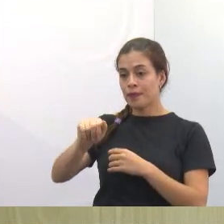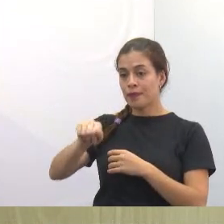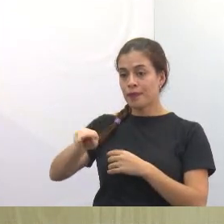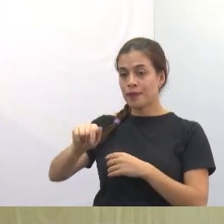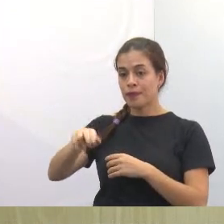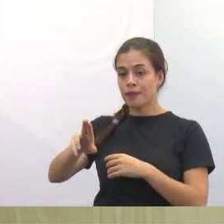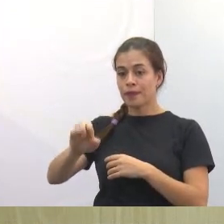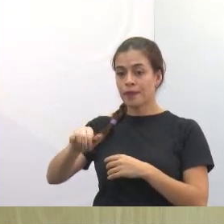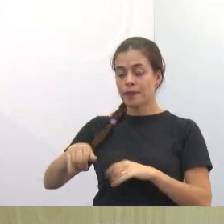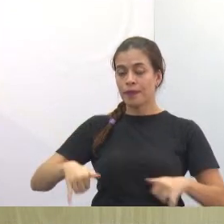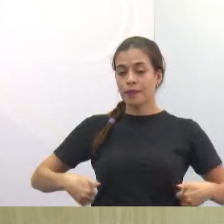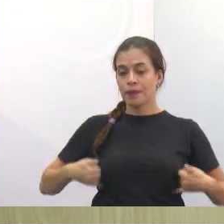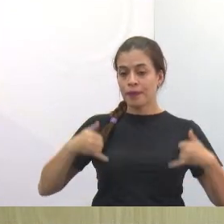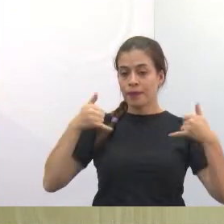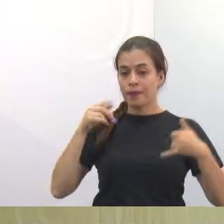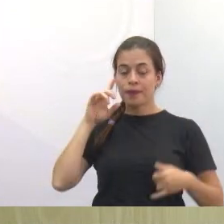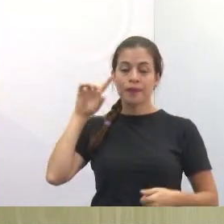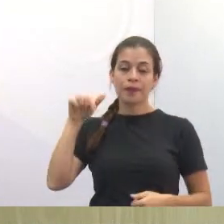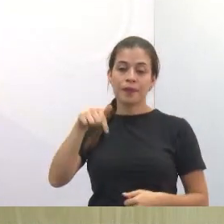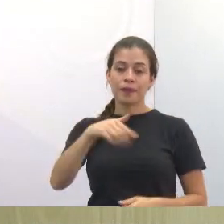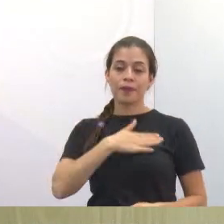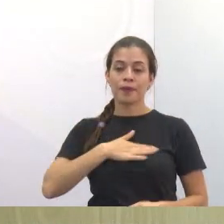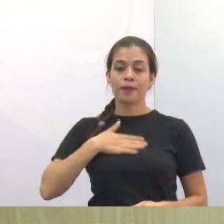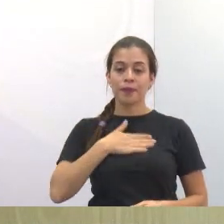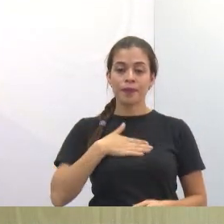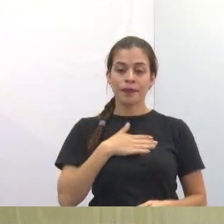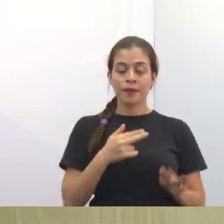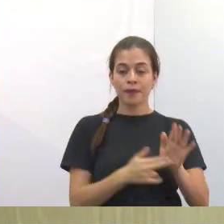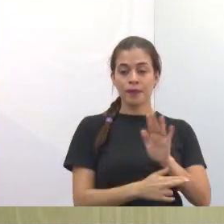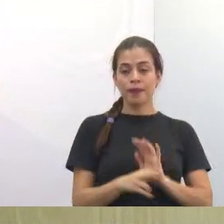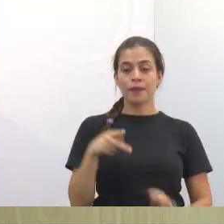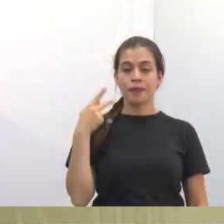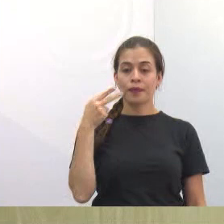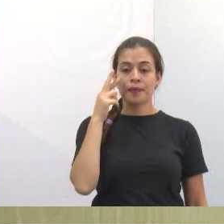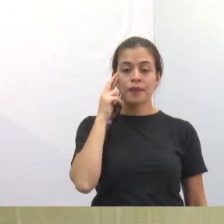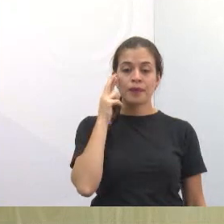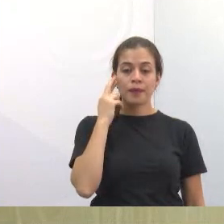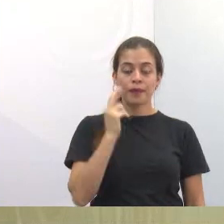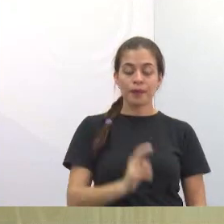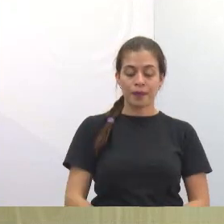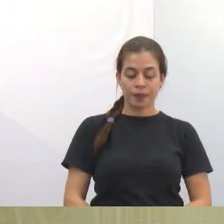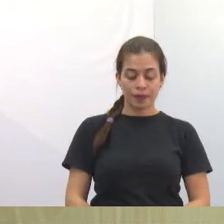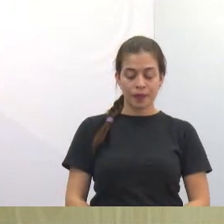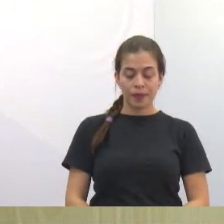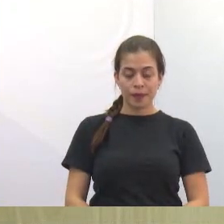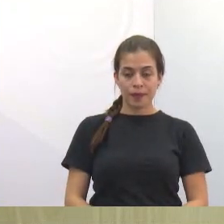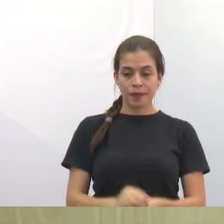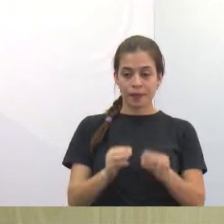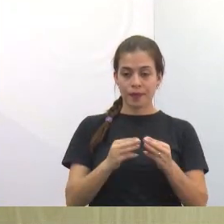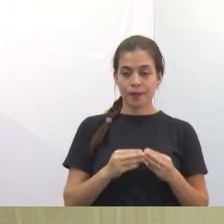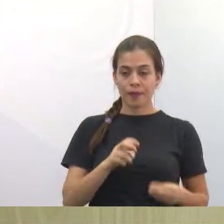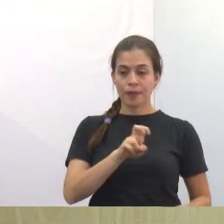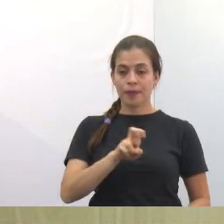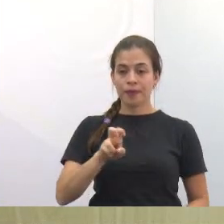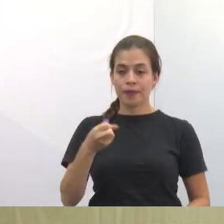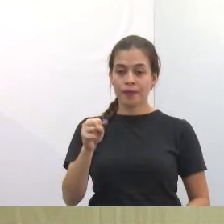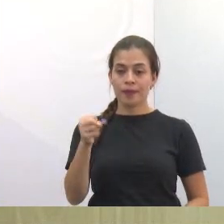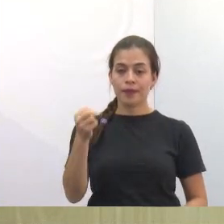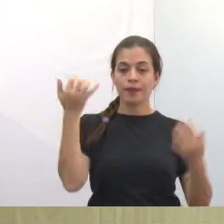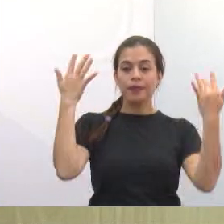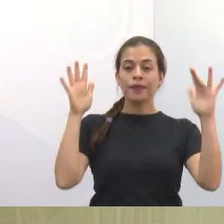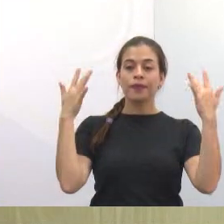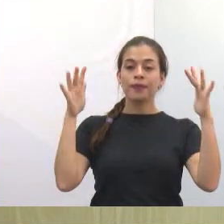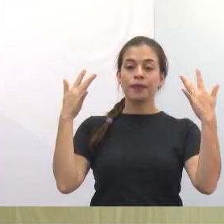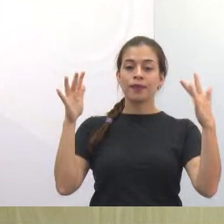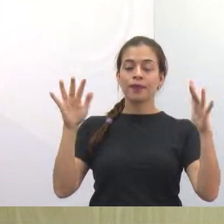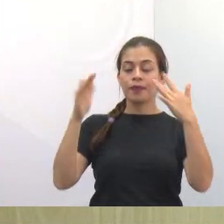transcurso do seu aniversário, comemorado em 7 de agosto. Autoria, Roninha. Moção 558, moção